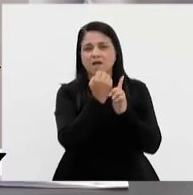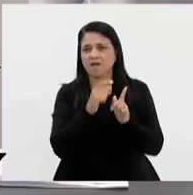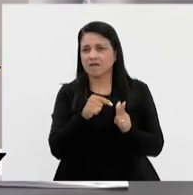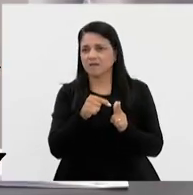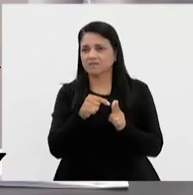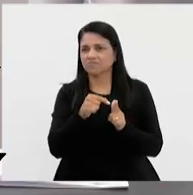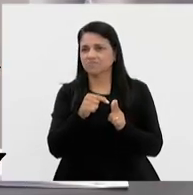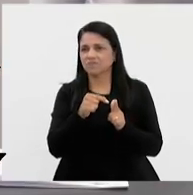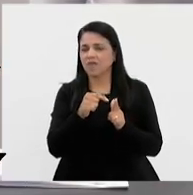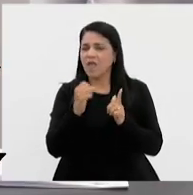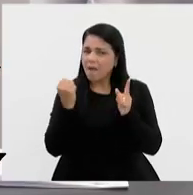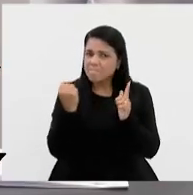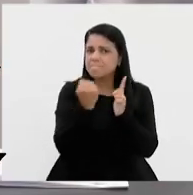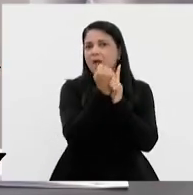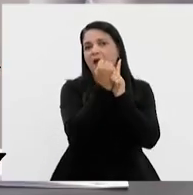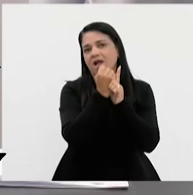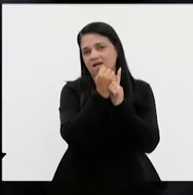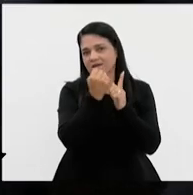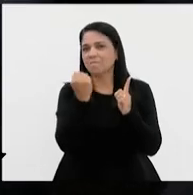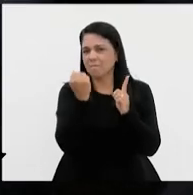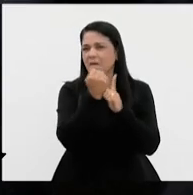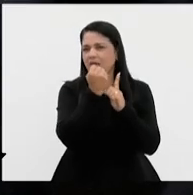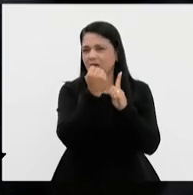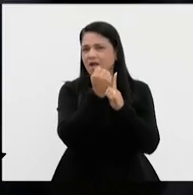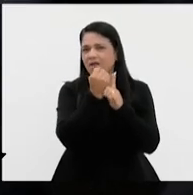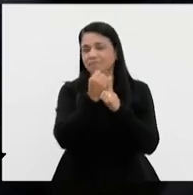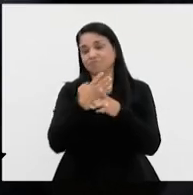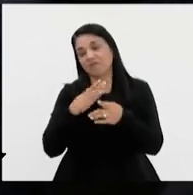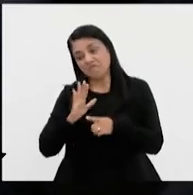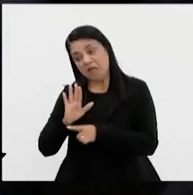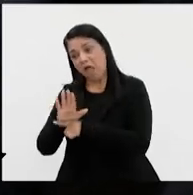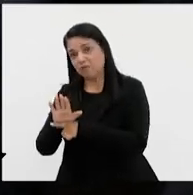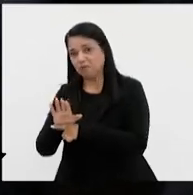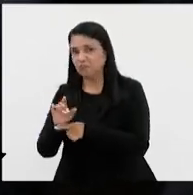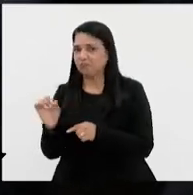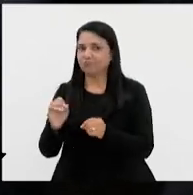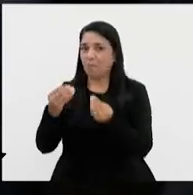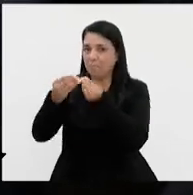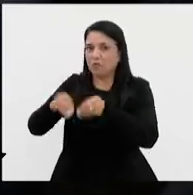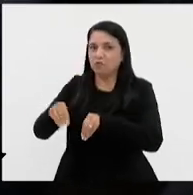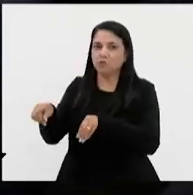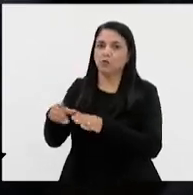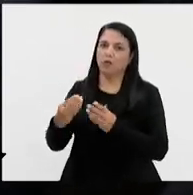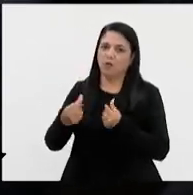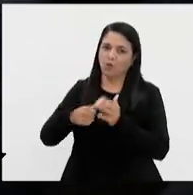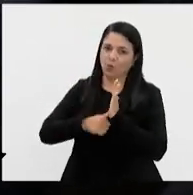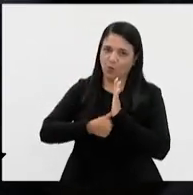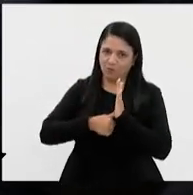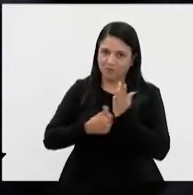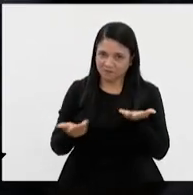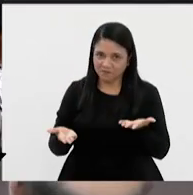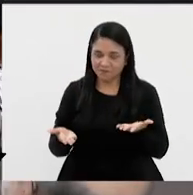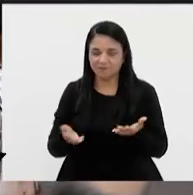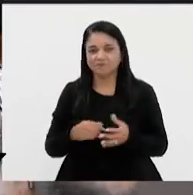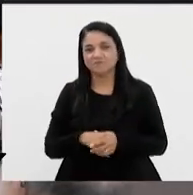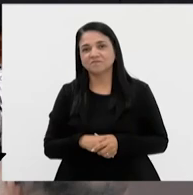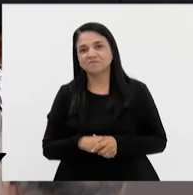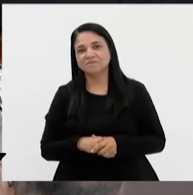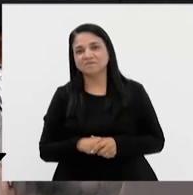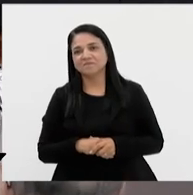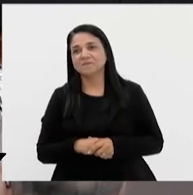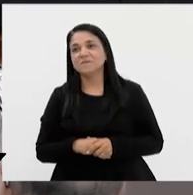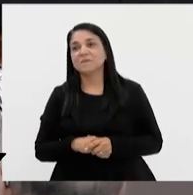for a sede, não, então é a marca. Senão, em vez de ajudar o Bom Sucesso, a gente... Se fosse a outra, teria que dizer aquele.